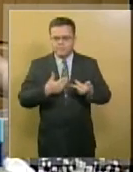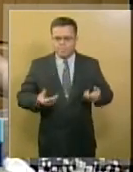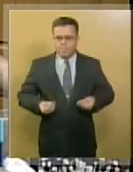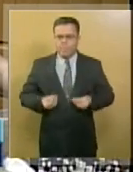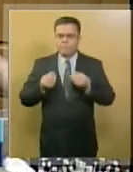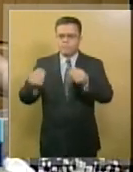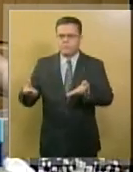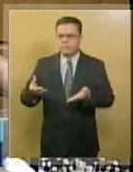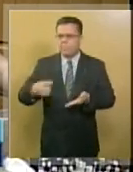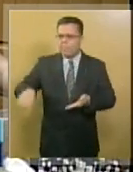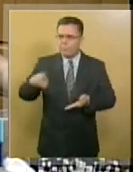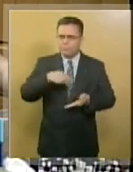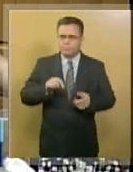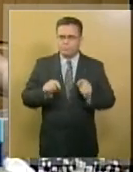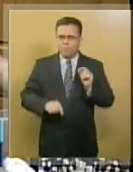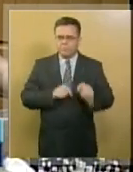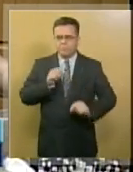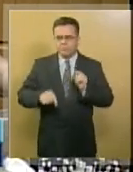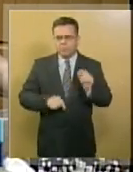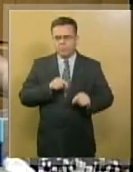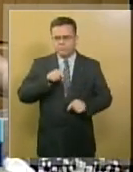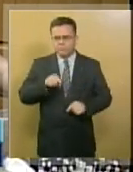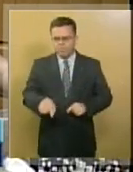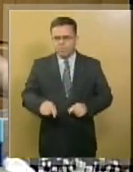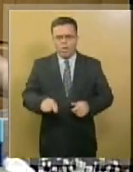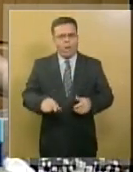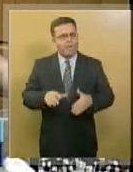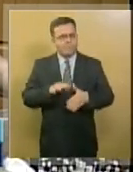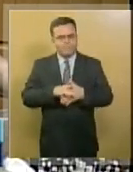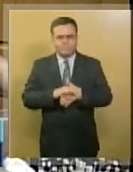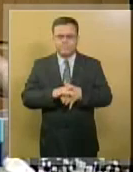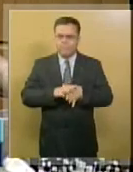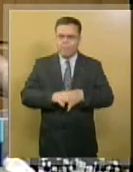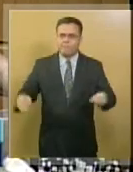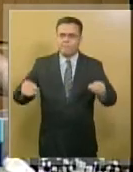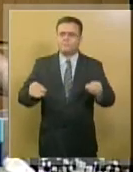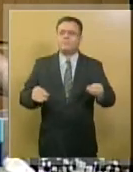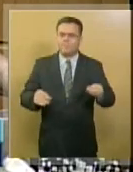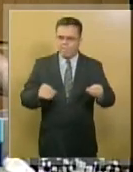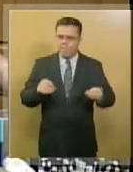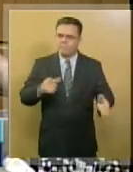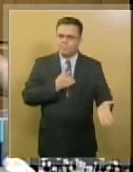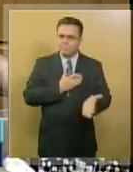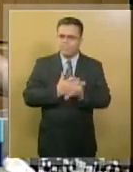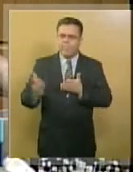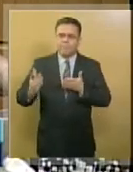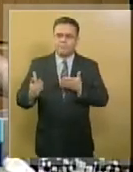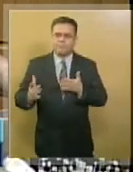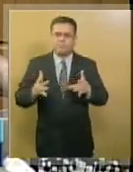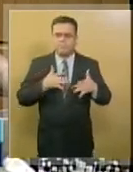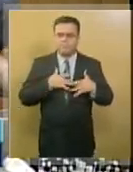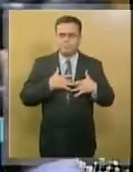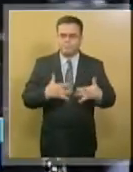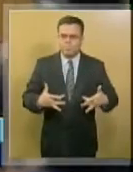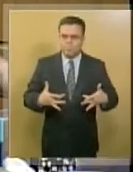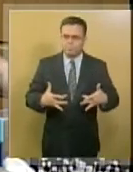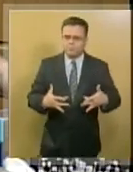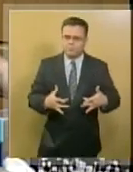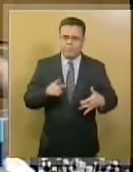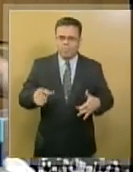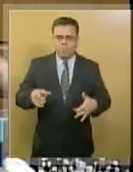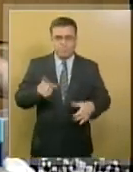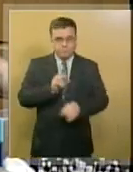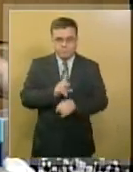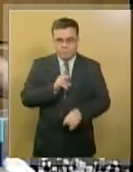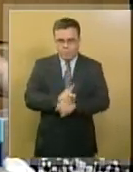adoção, senhores, ele deixa de ser um ônus para o Estado, para o município, e passa a ser uma benesse. Porque quem o